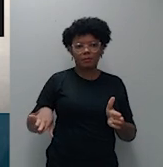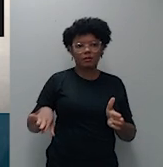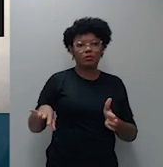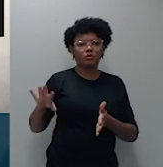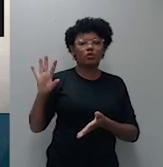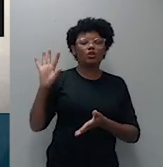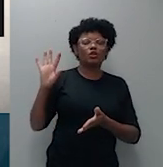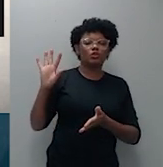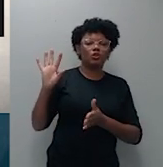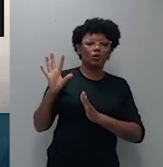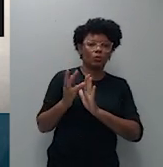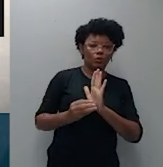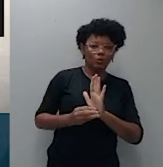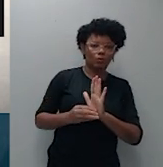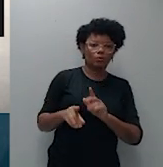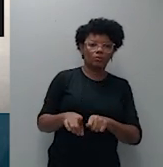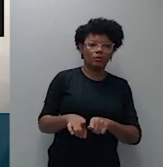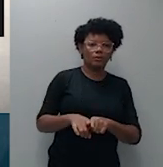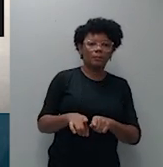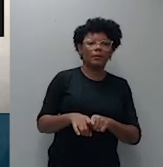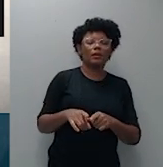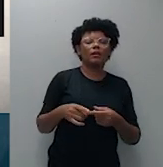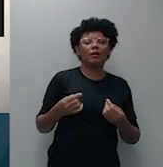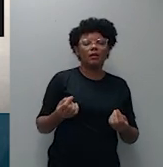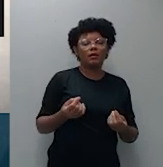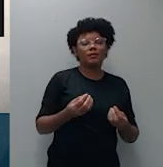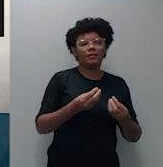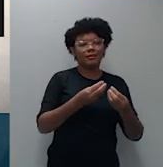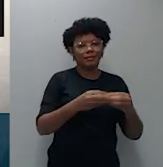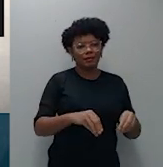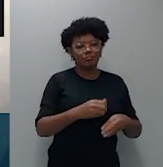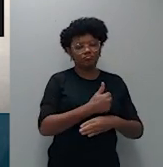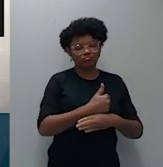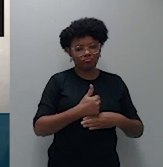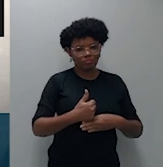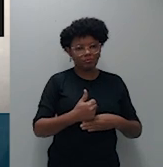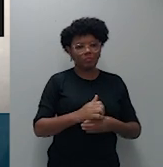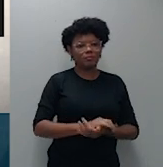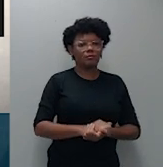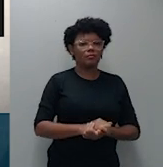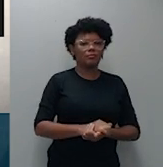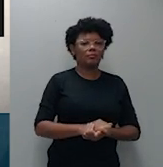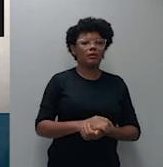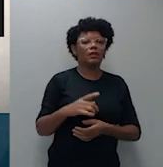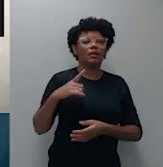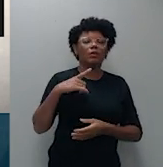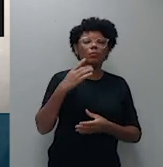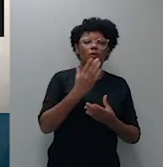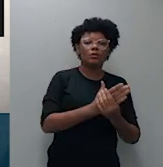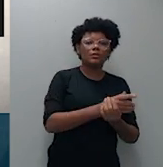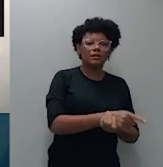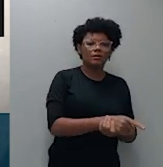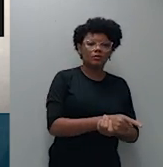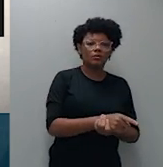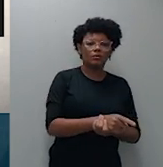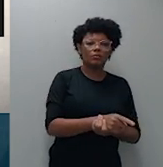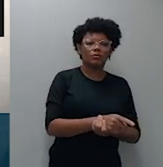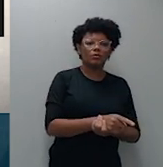de conteúdos e o recebimento por danos morais ação